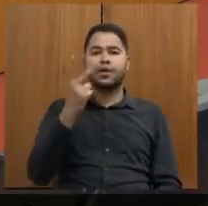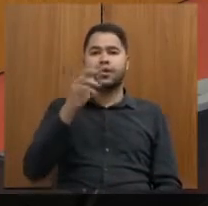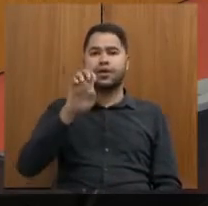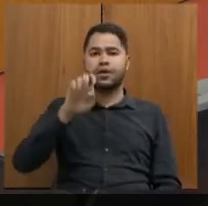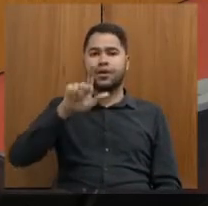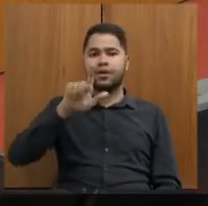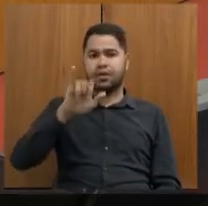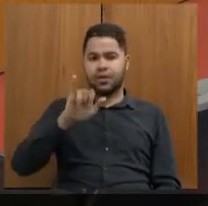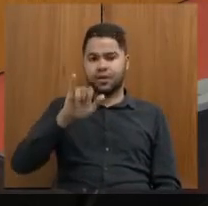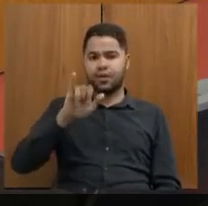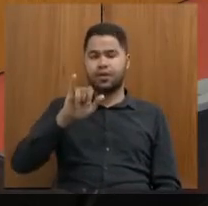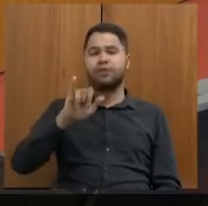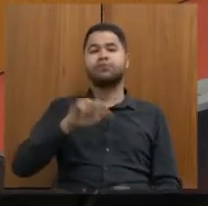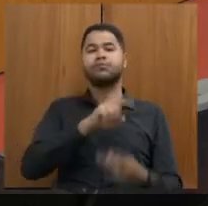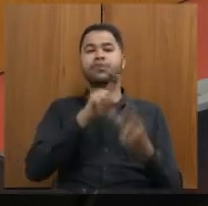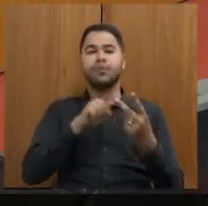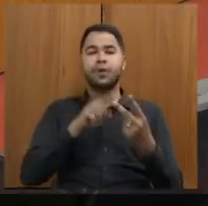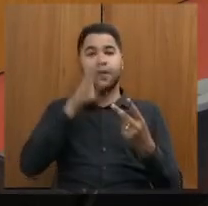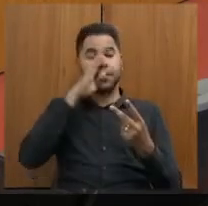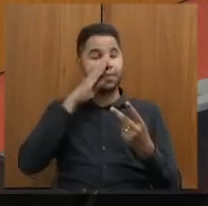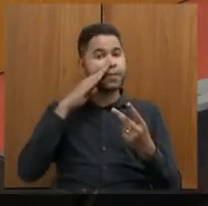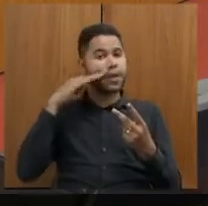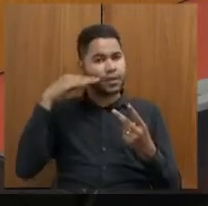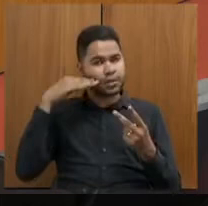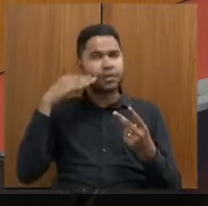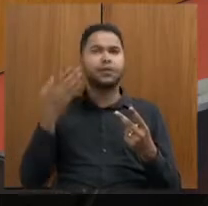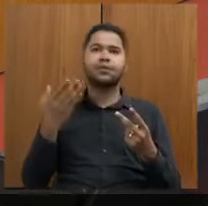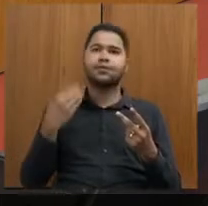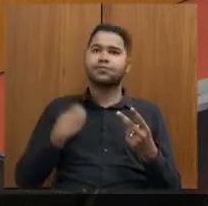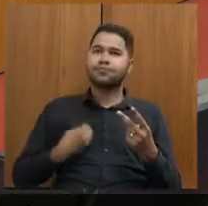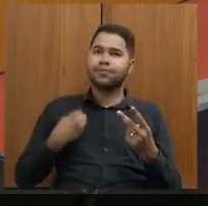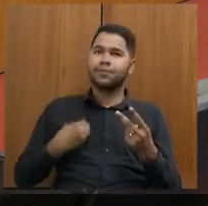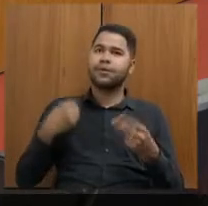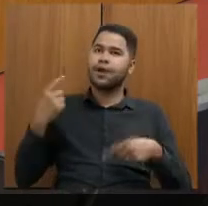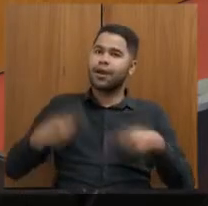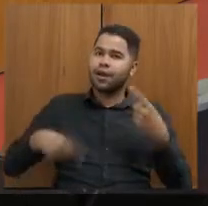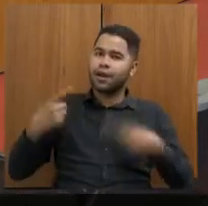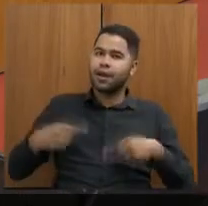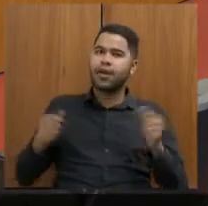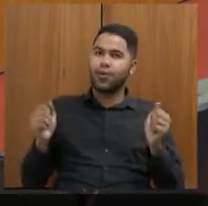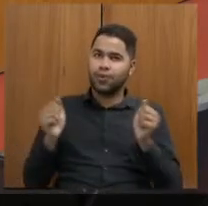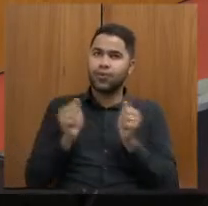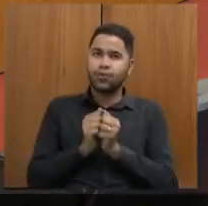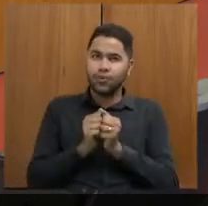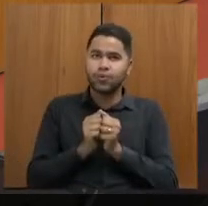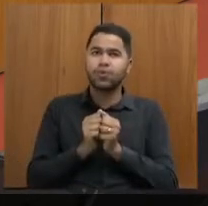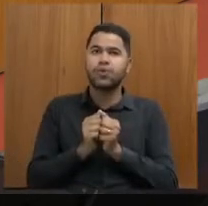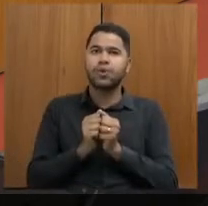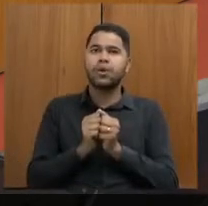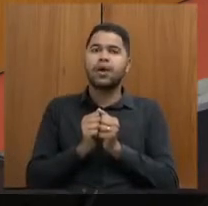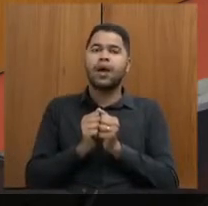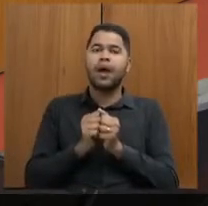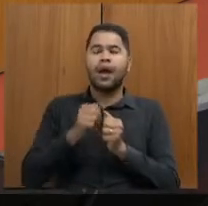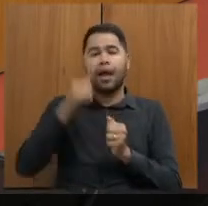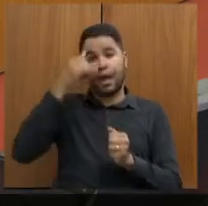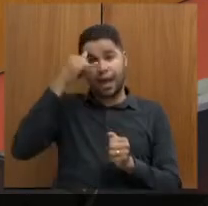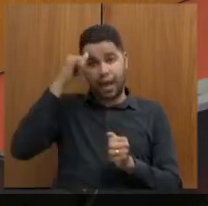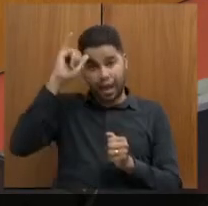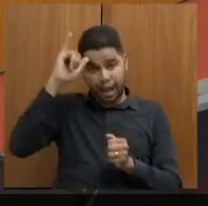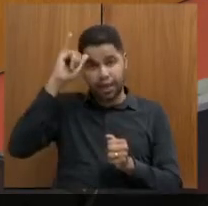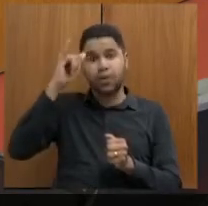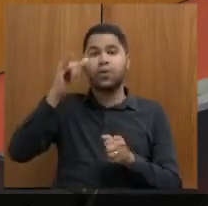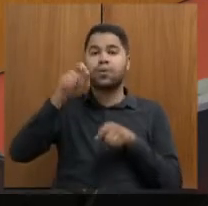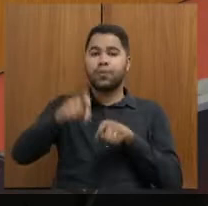Deputado Beatriz Ferreira prazer tá aqui sua presença para poder discutir com a gente agropecuária mineira